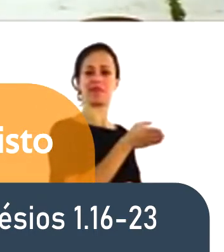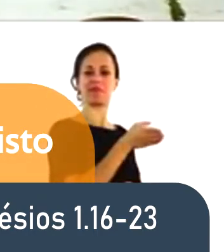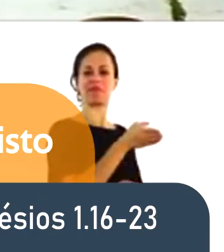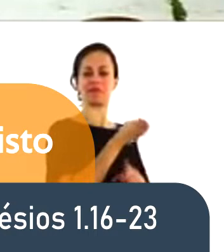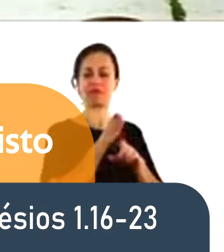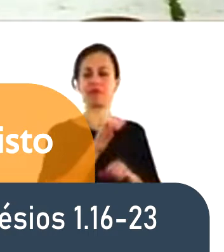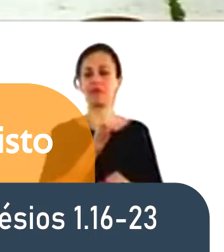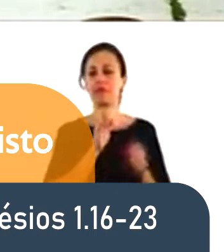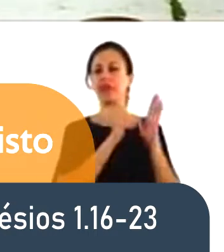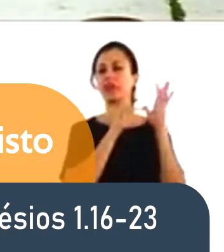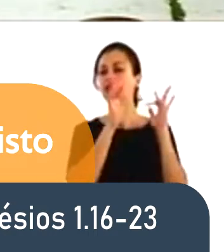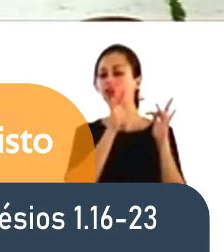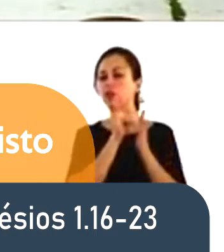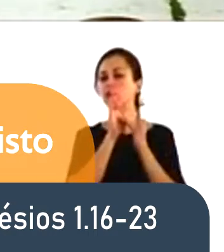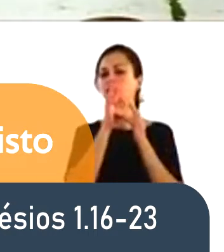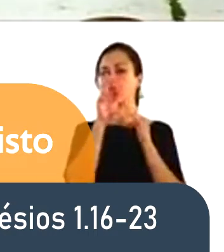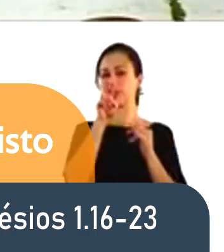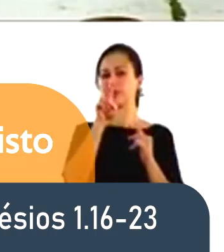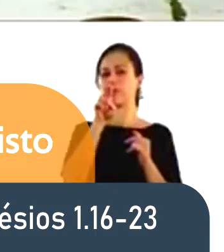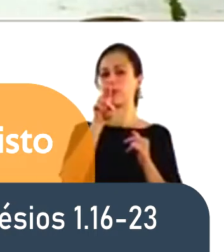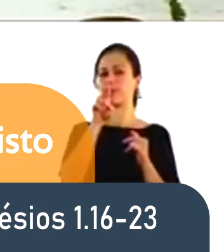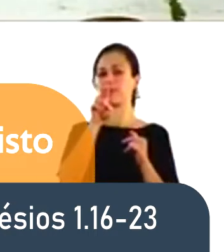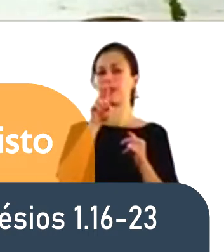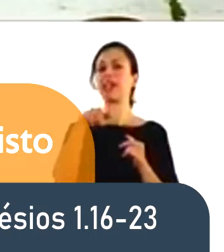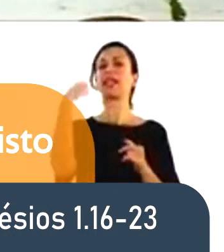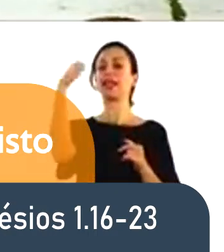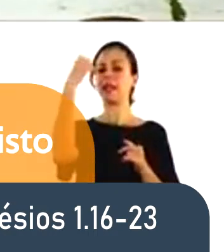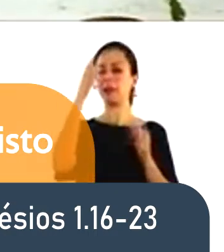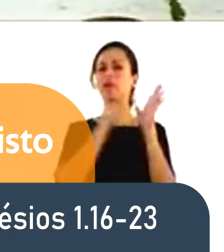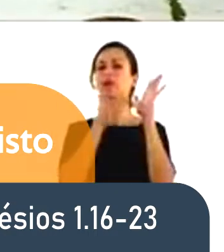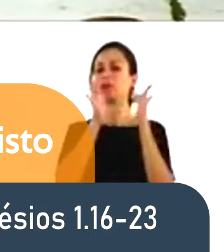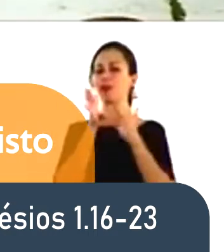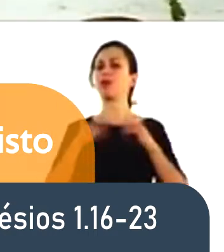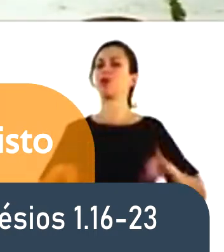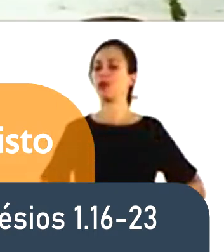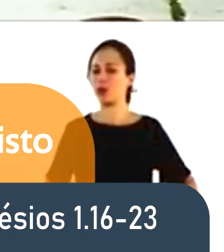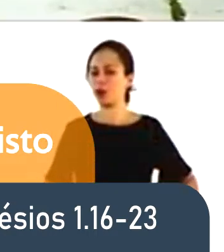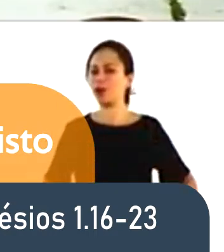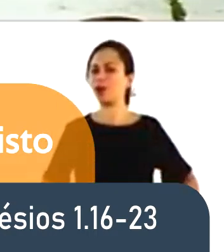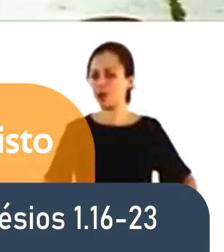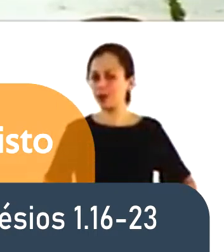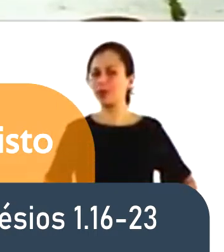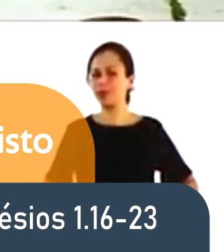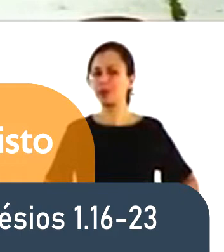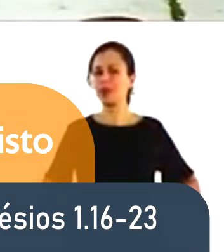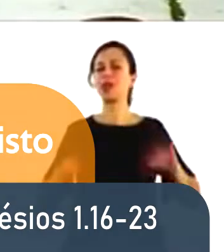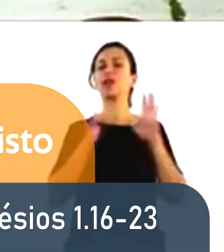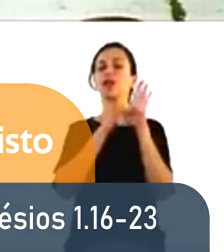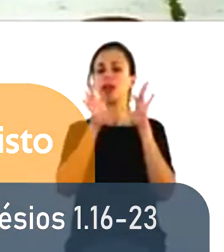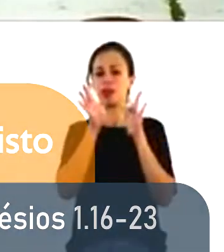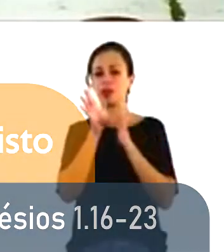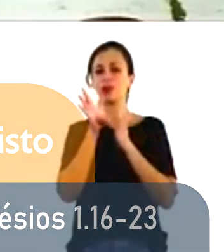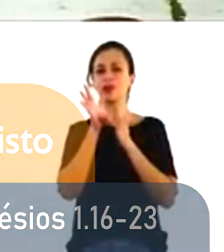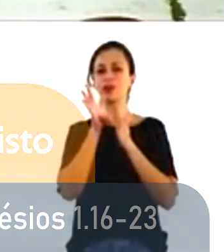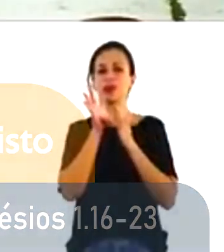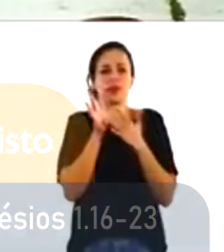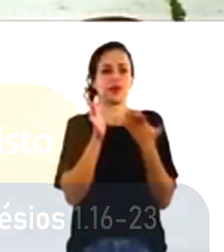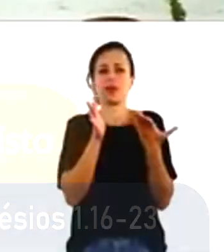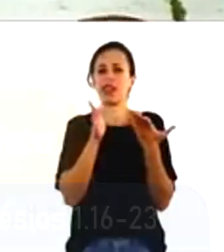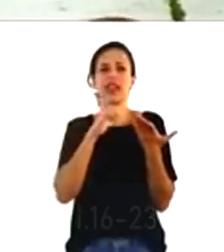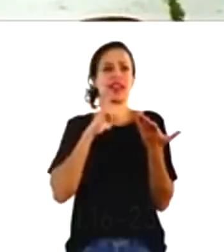receber honra, glória, e vai receber os que são os seus, e vai ficar satisfeito